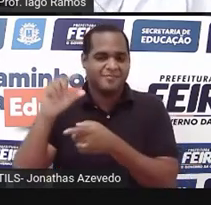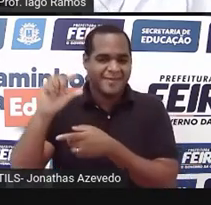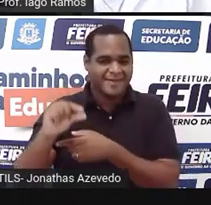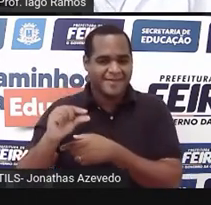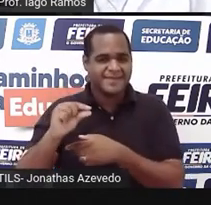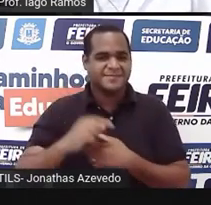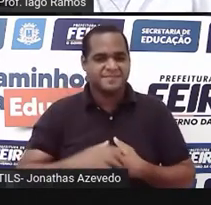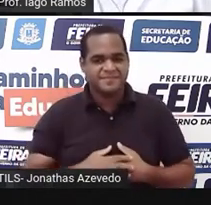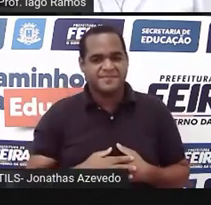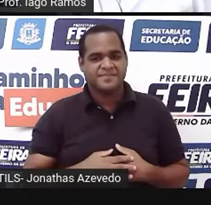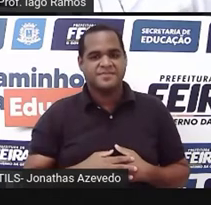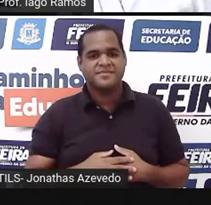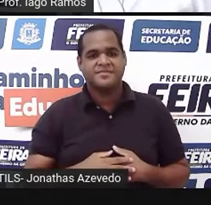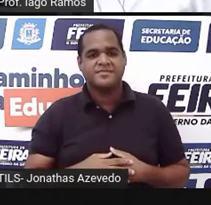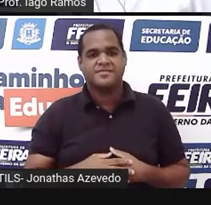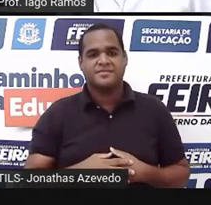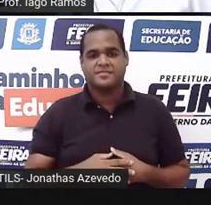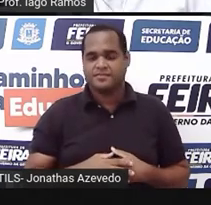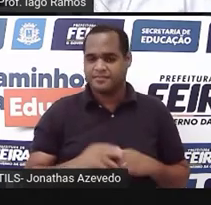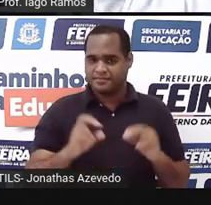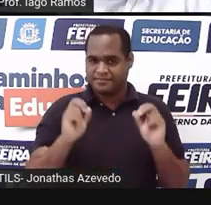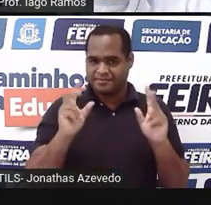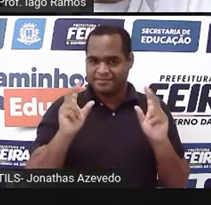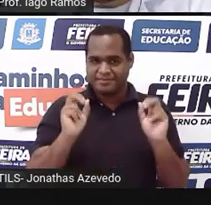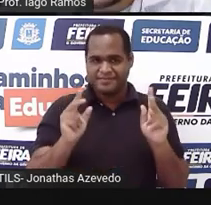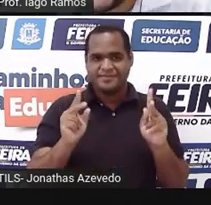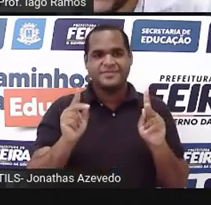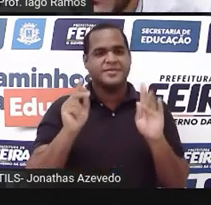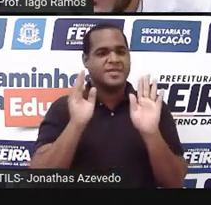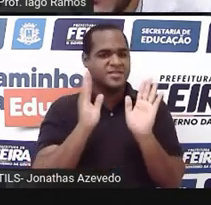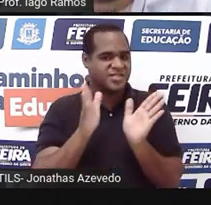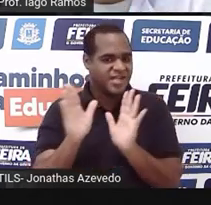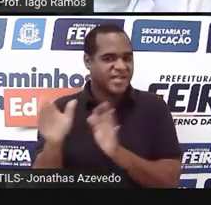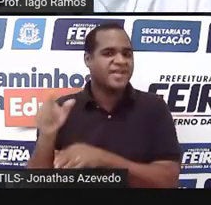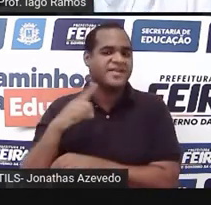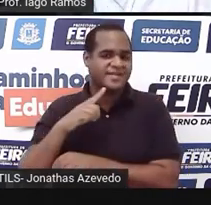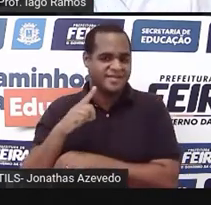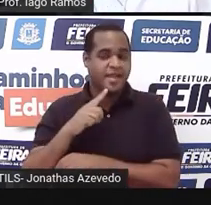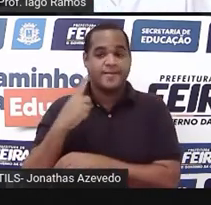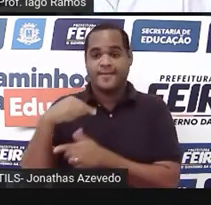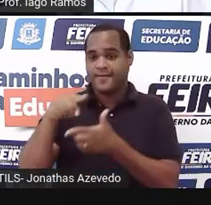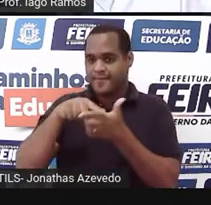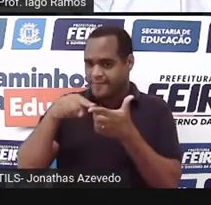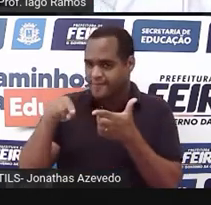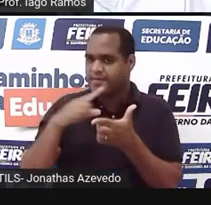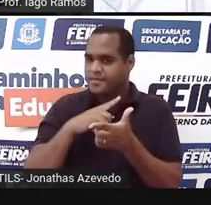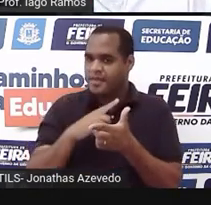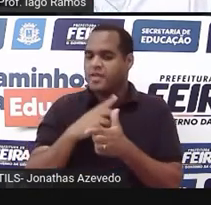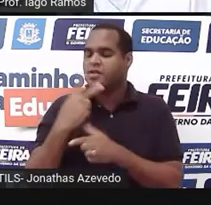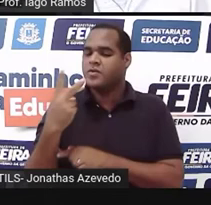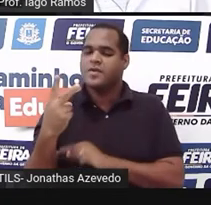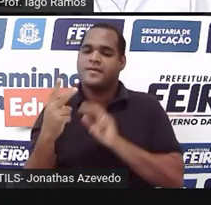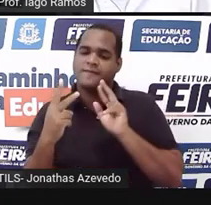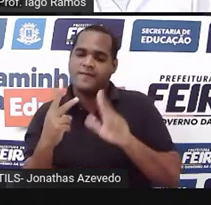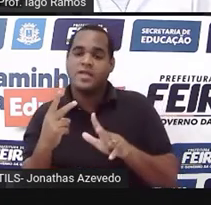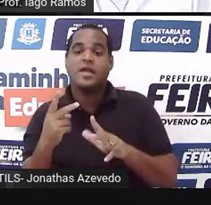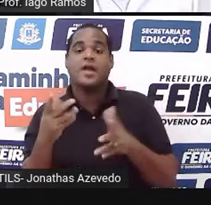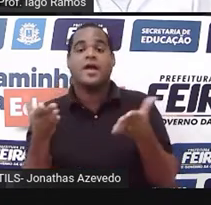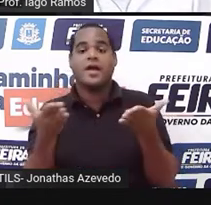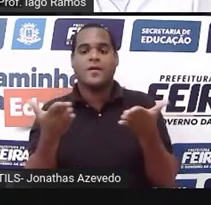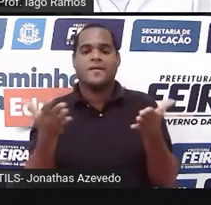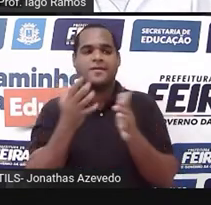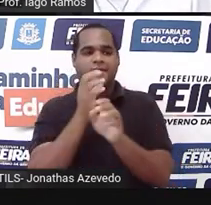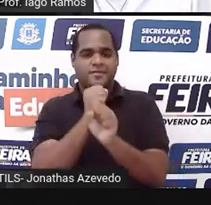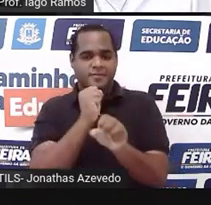Oi ok e pronto já tem o meu trapézio dividido aí em dois triângulos agora eu vou